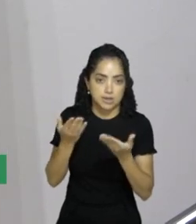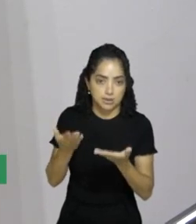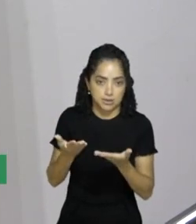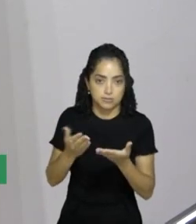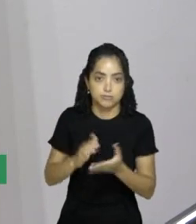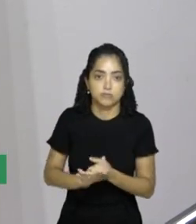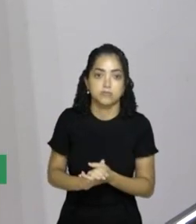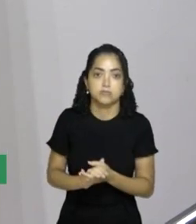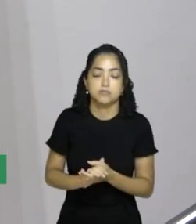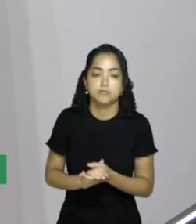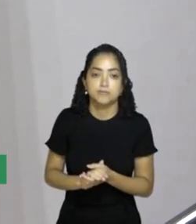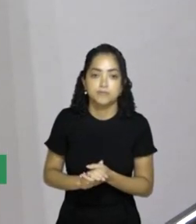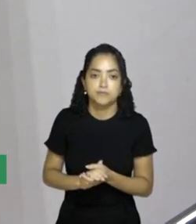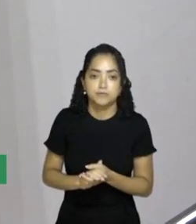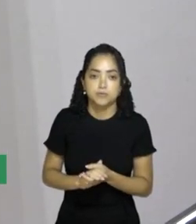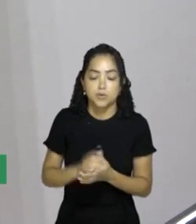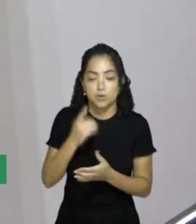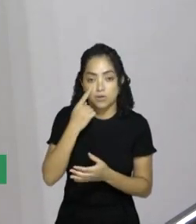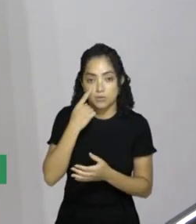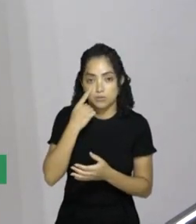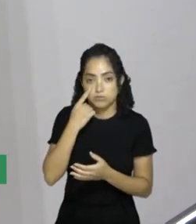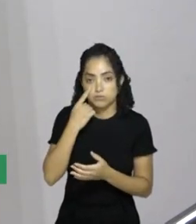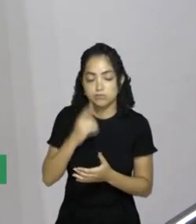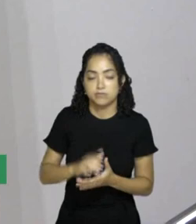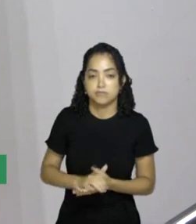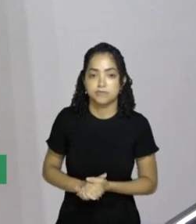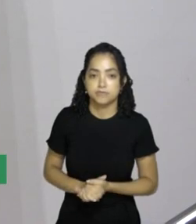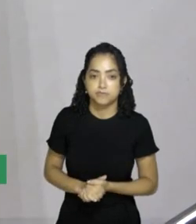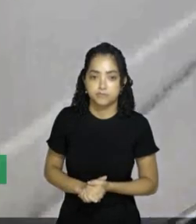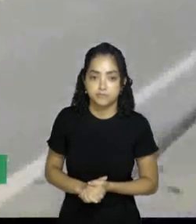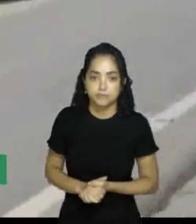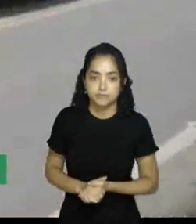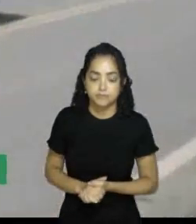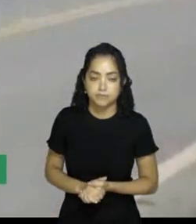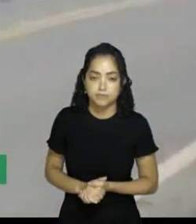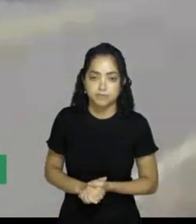vários trecho dessa Rodovia mas Olhem só o que quase aconteceu